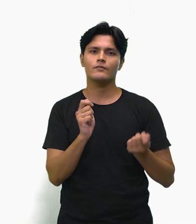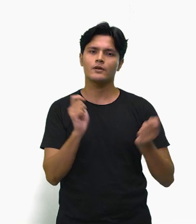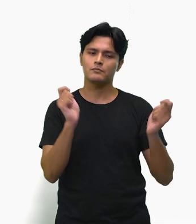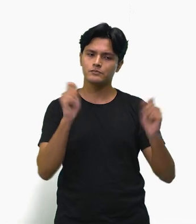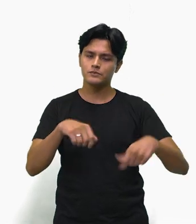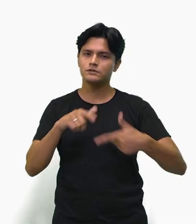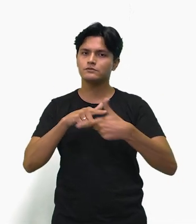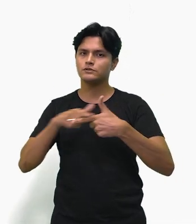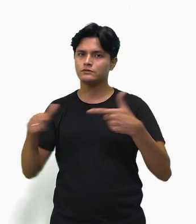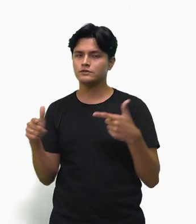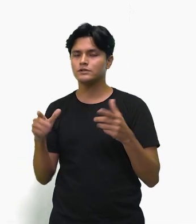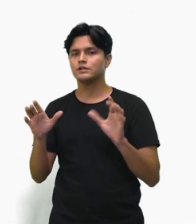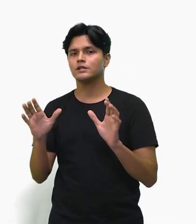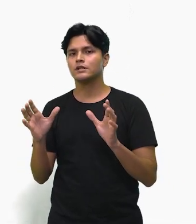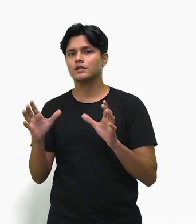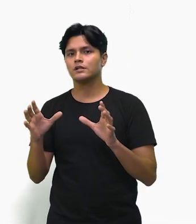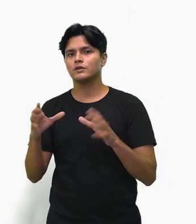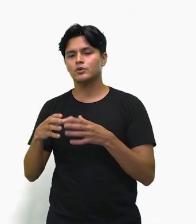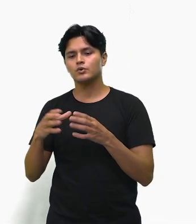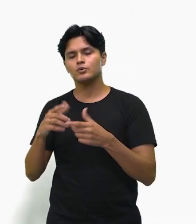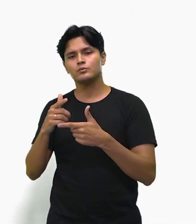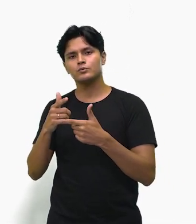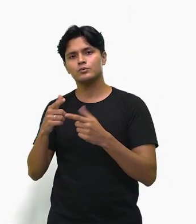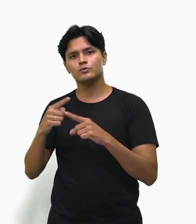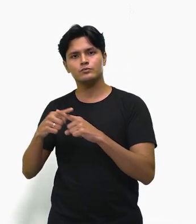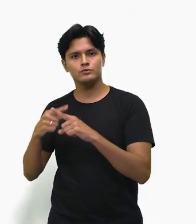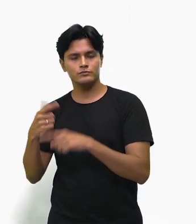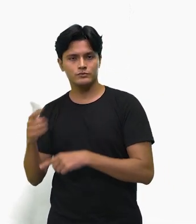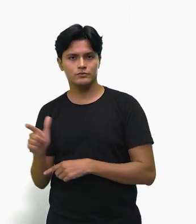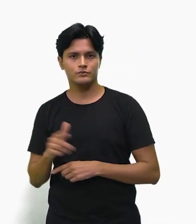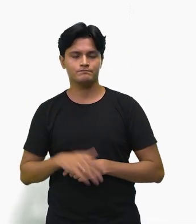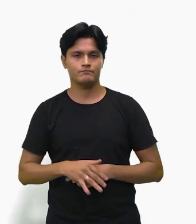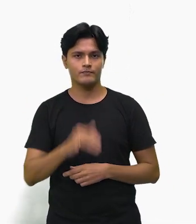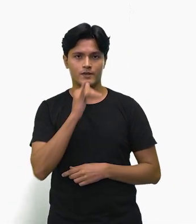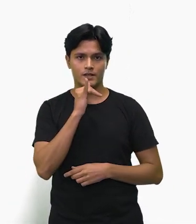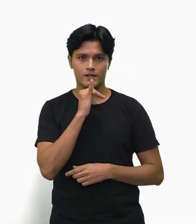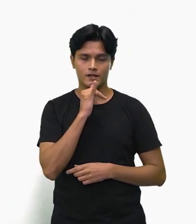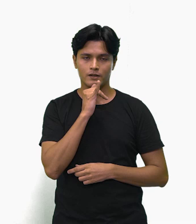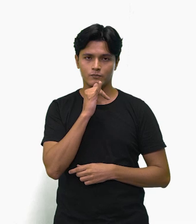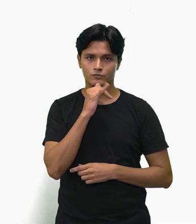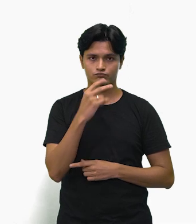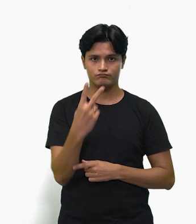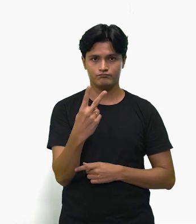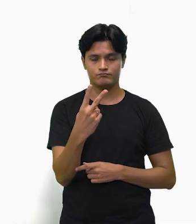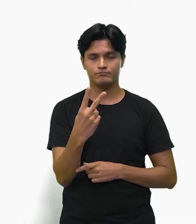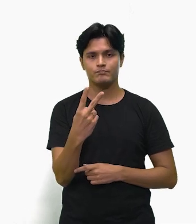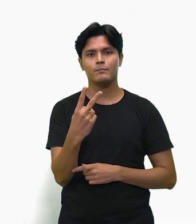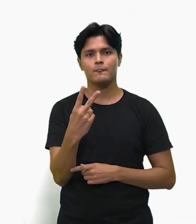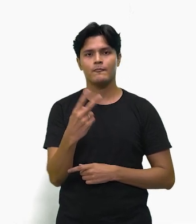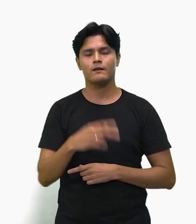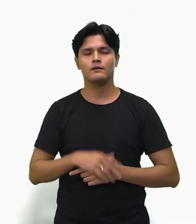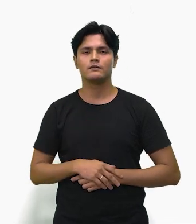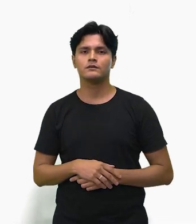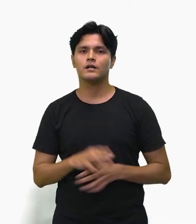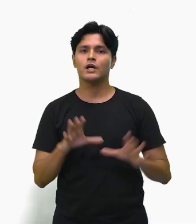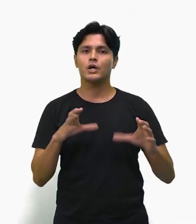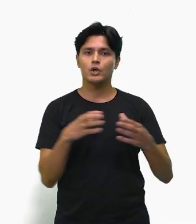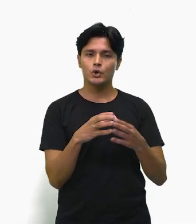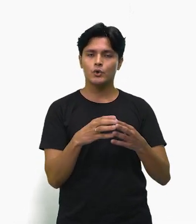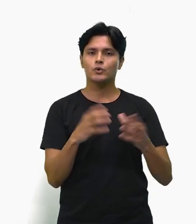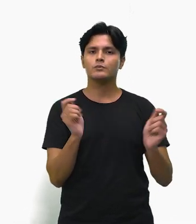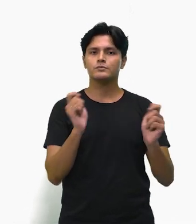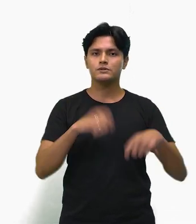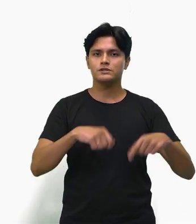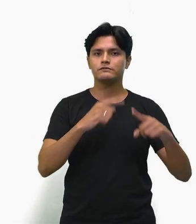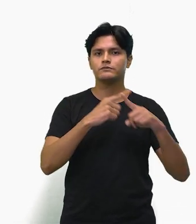múltiplos. Vamos colocar aqui um exemplo? Por exemplo, vamos colocar a tabuada do 2 aqui. Quem são os múltiplos de